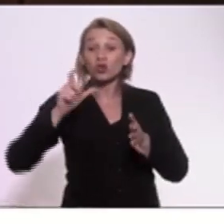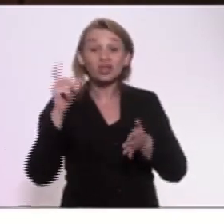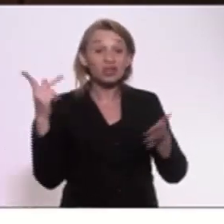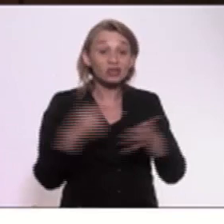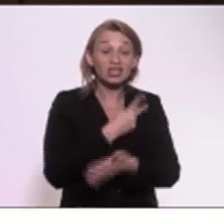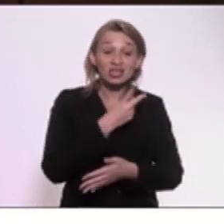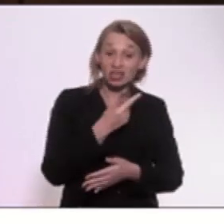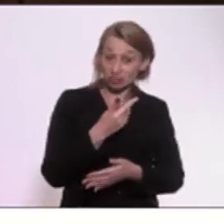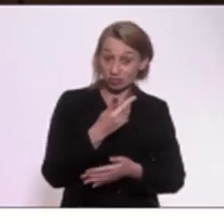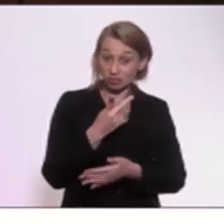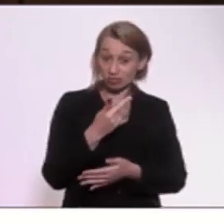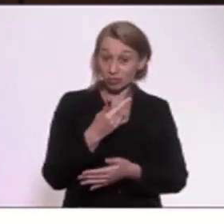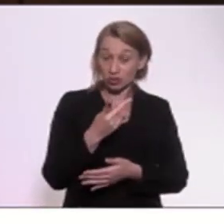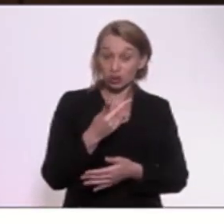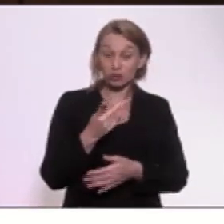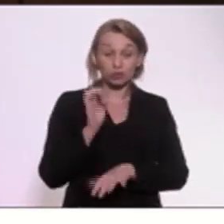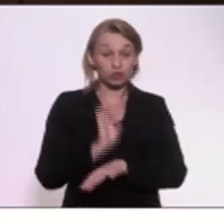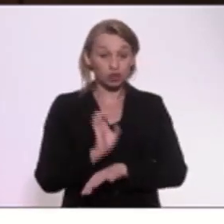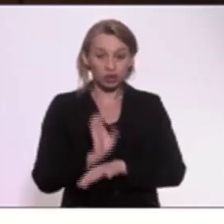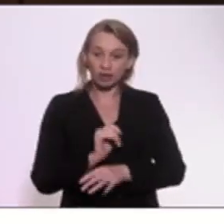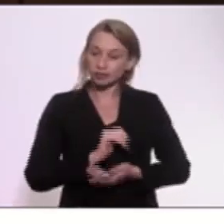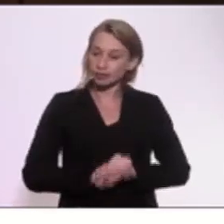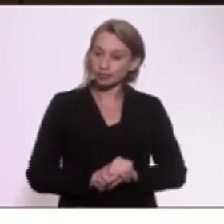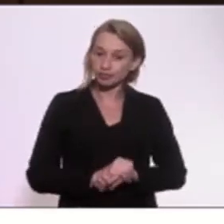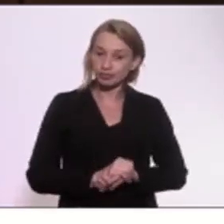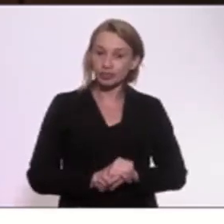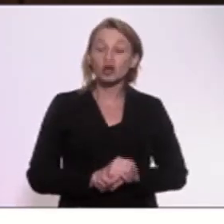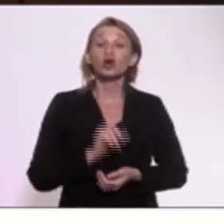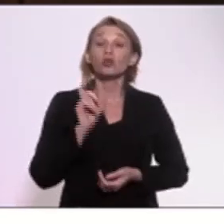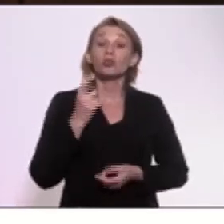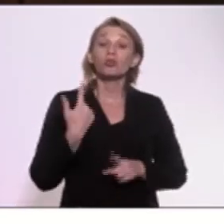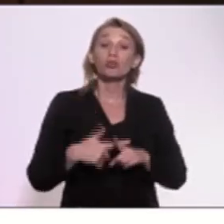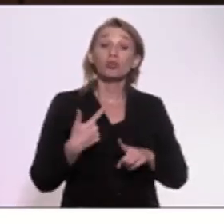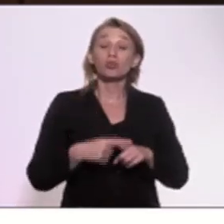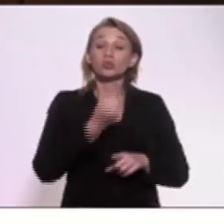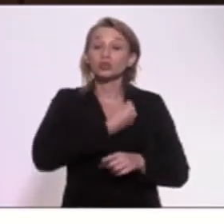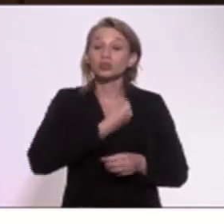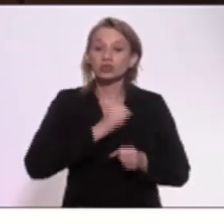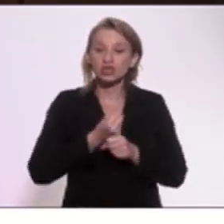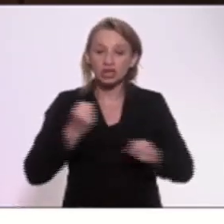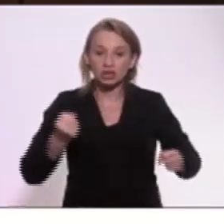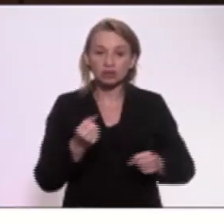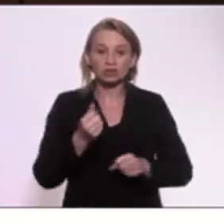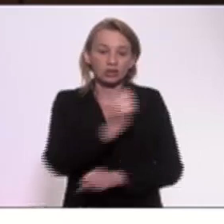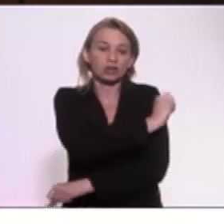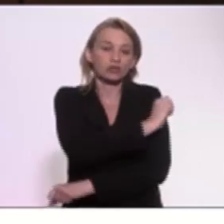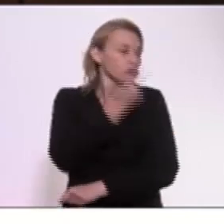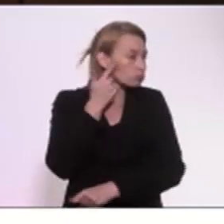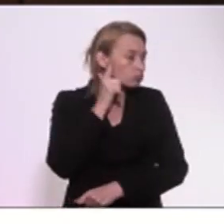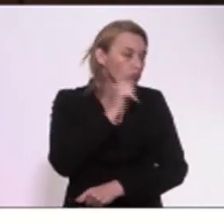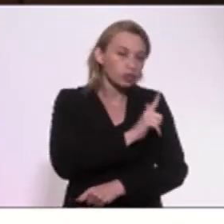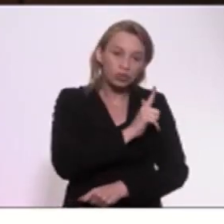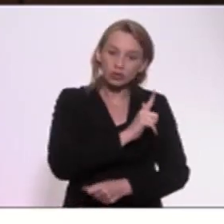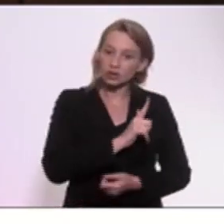rede. Por que uma parcela dos nossos estudantes não estão conseguindo